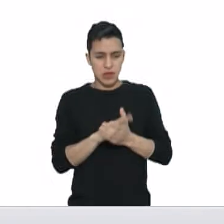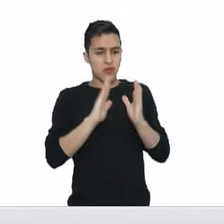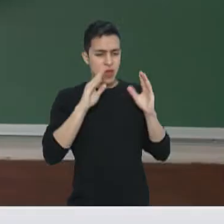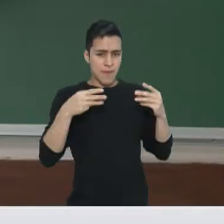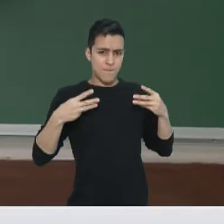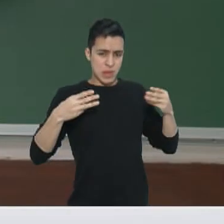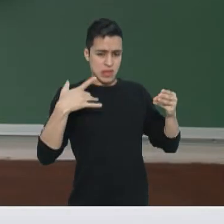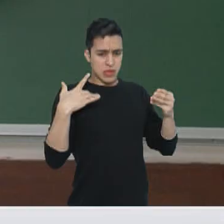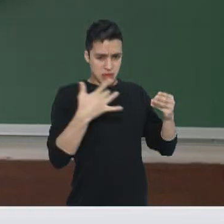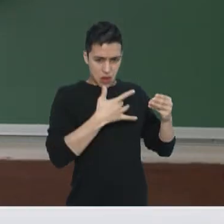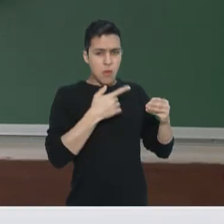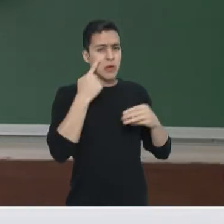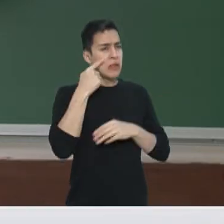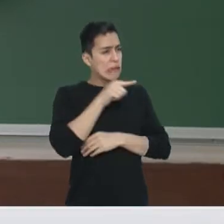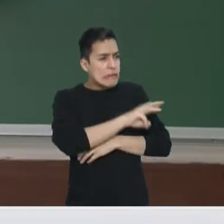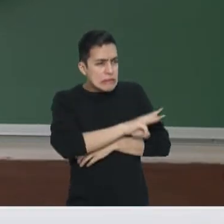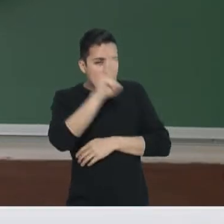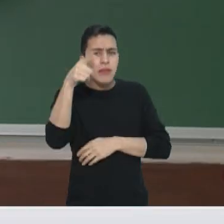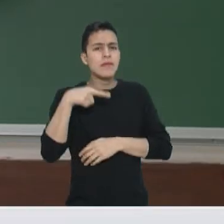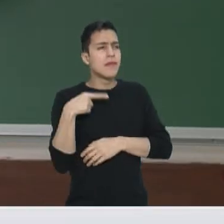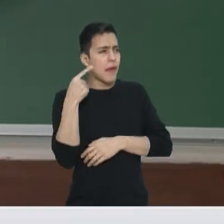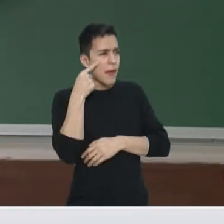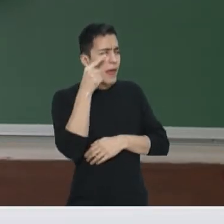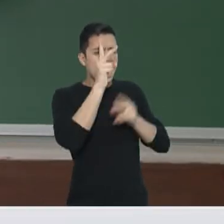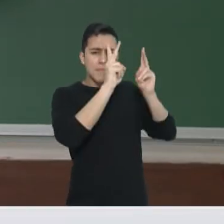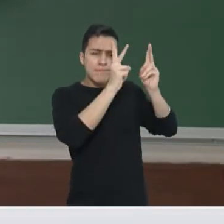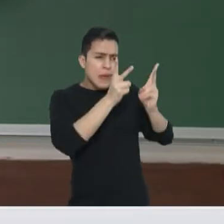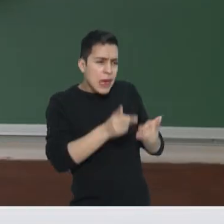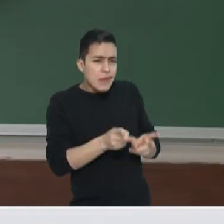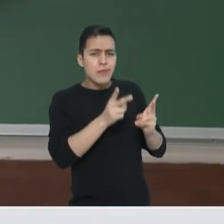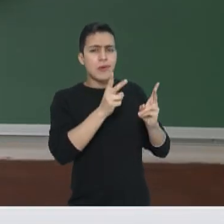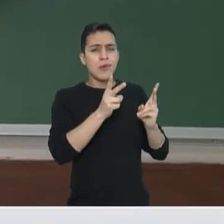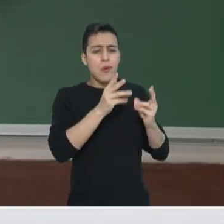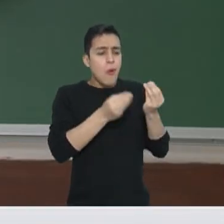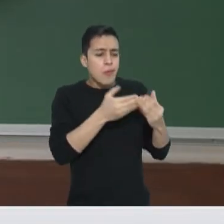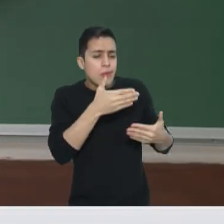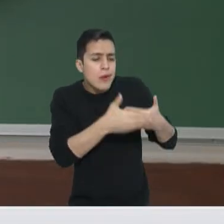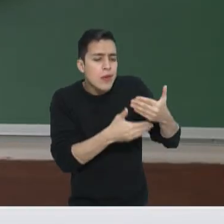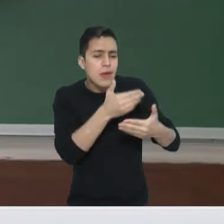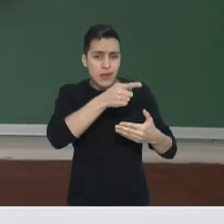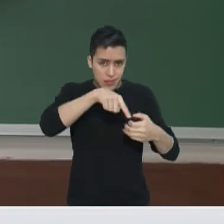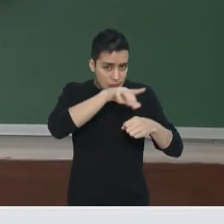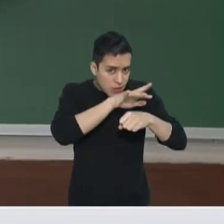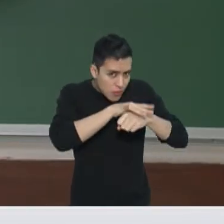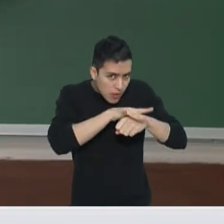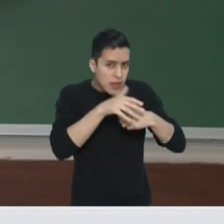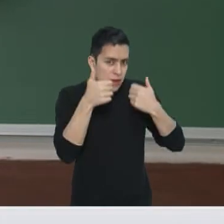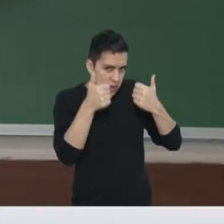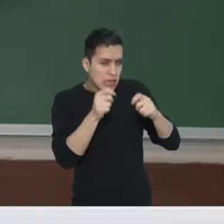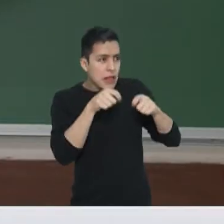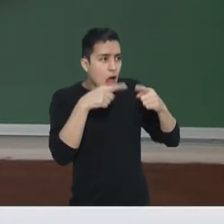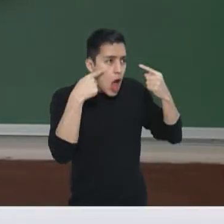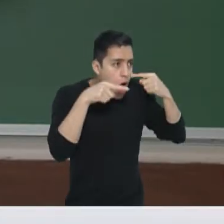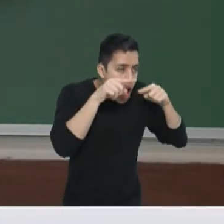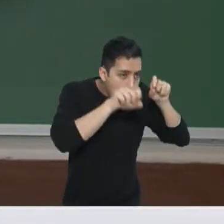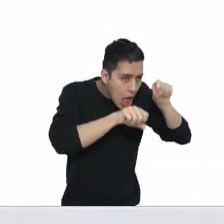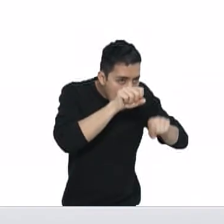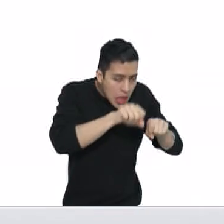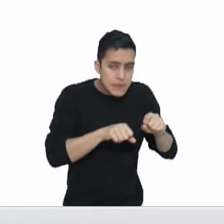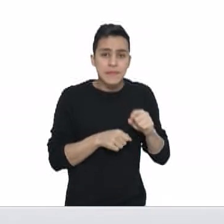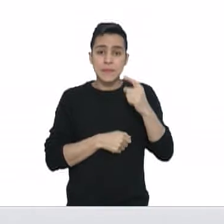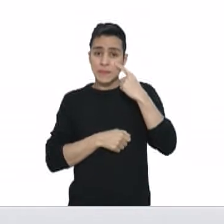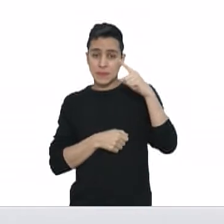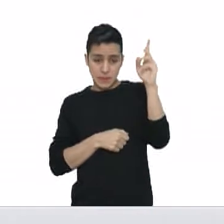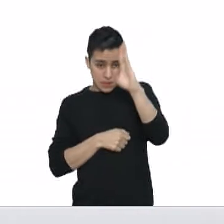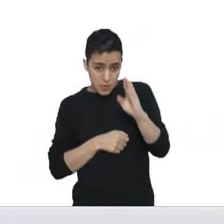lá do site, que você pode entrar lá e pesquisar como está o andamento dessa doença, certo? Então, no